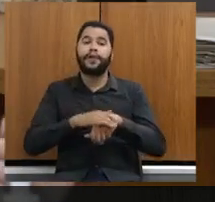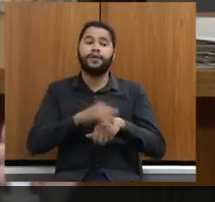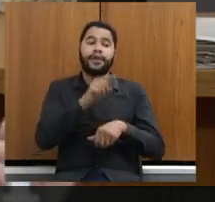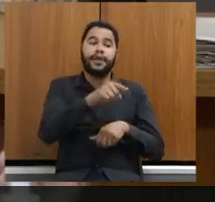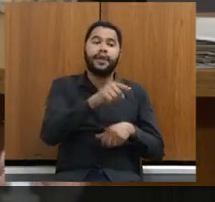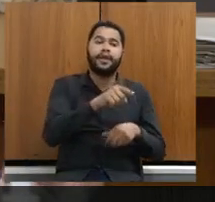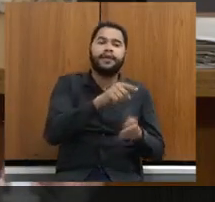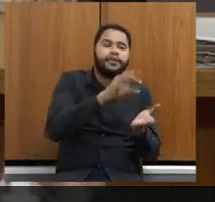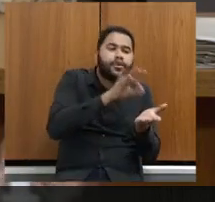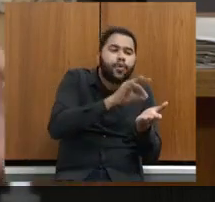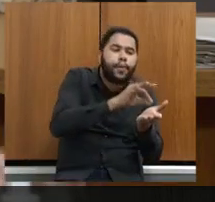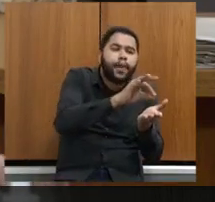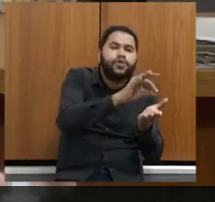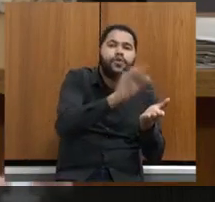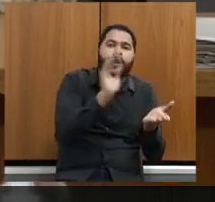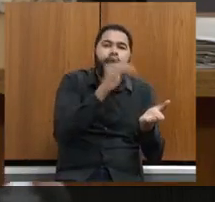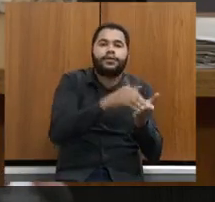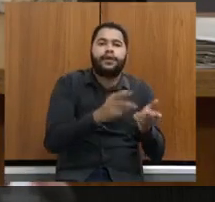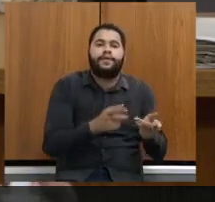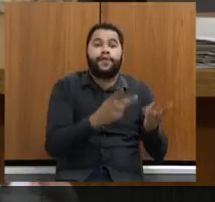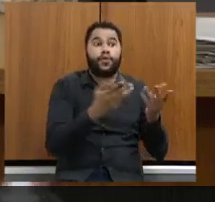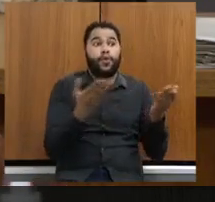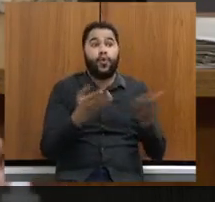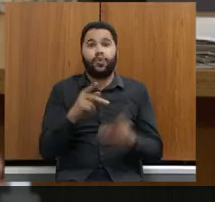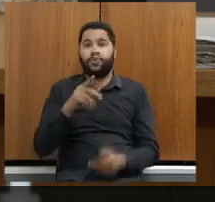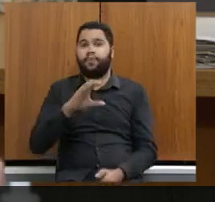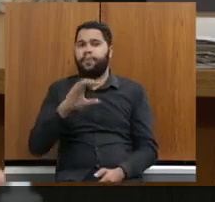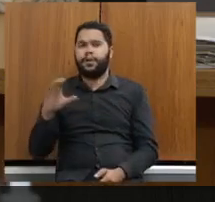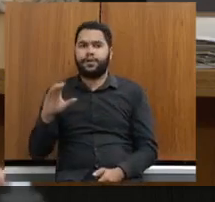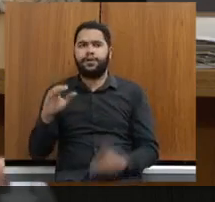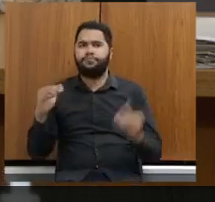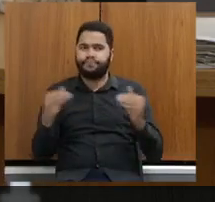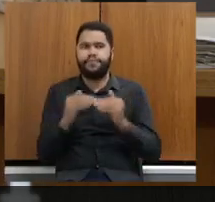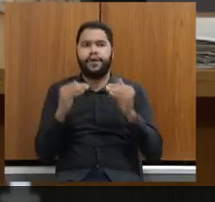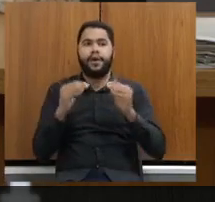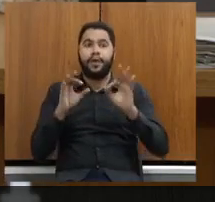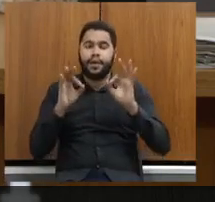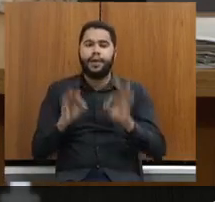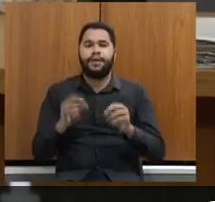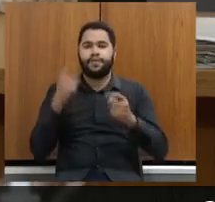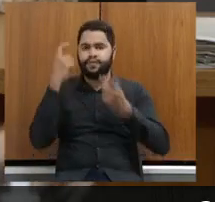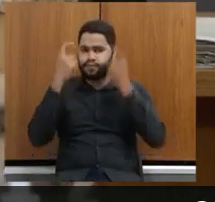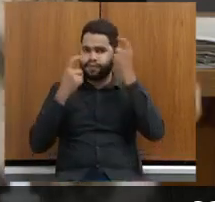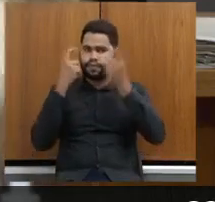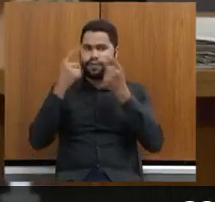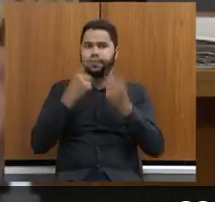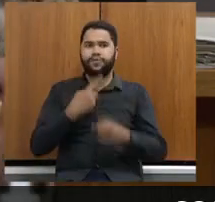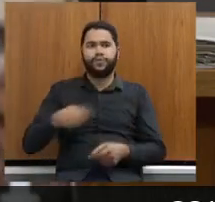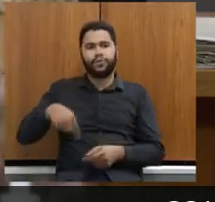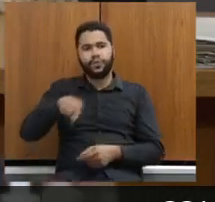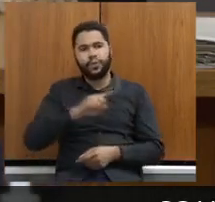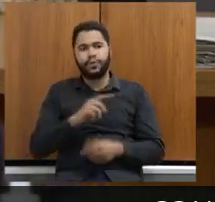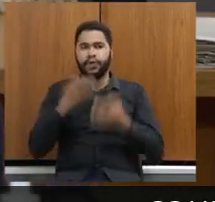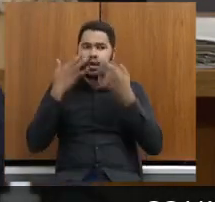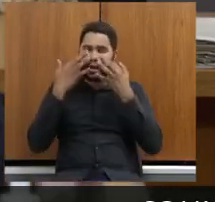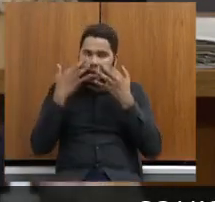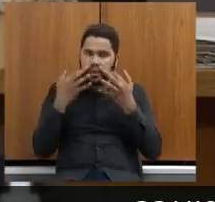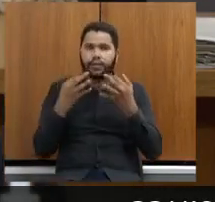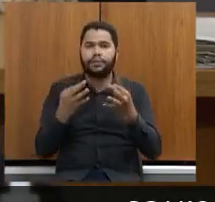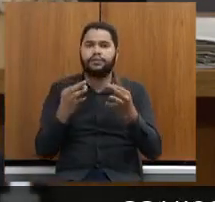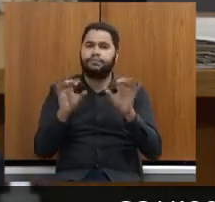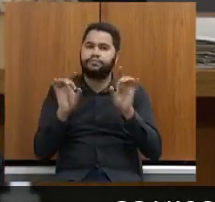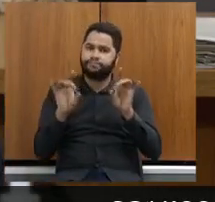até a venda ao consumidor final e hoje o PC já está nesse nível então é realmente preocupante que a gente tem que ter uma atenção muito